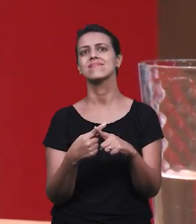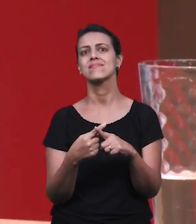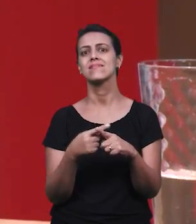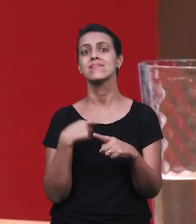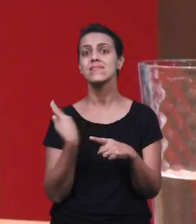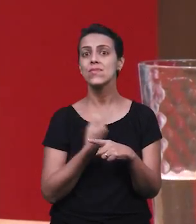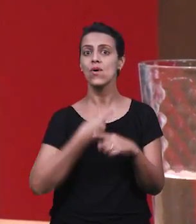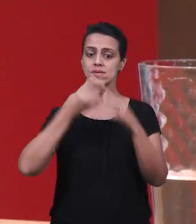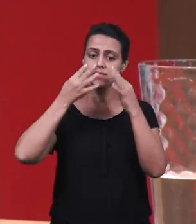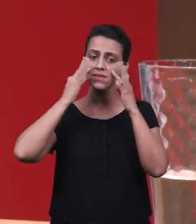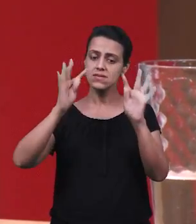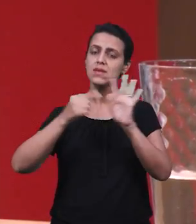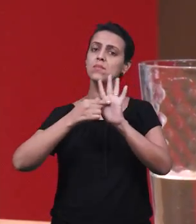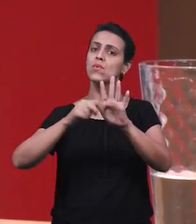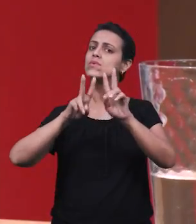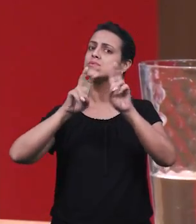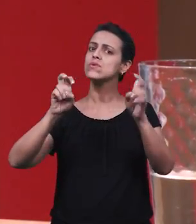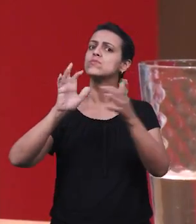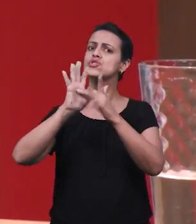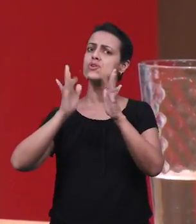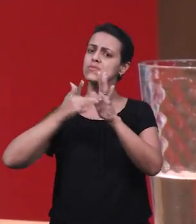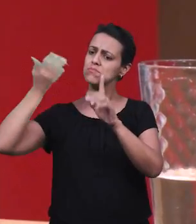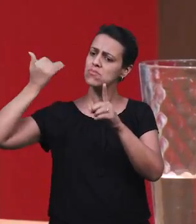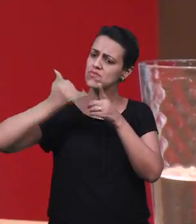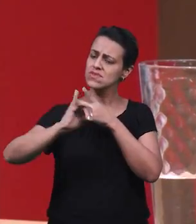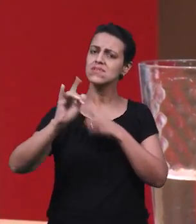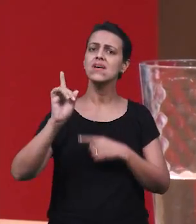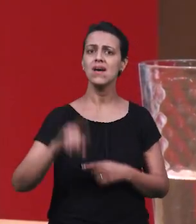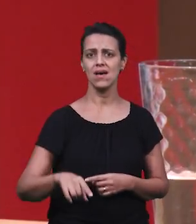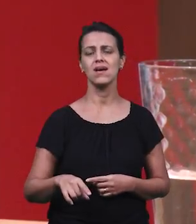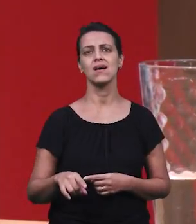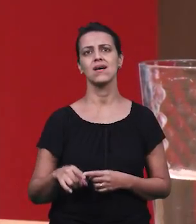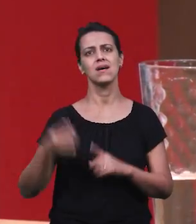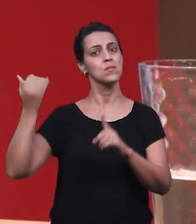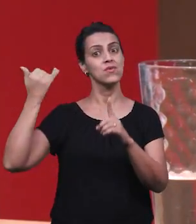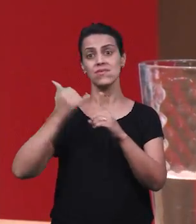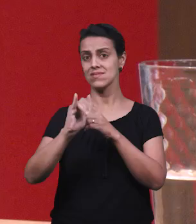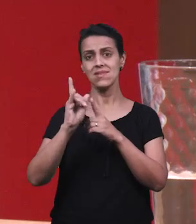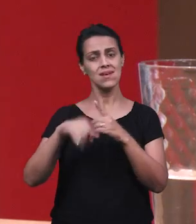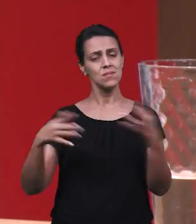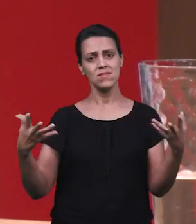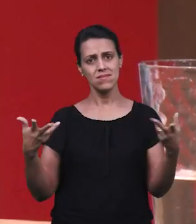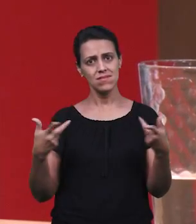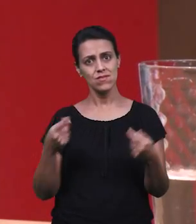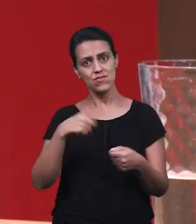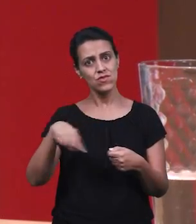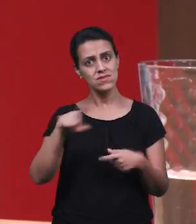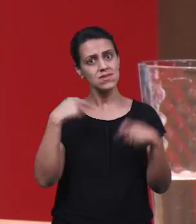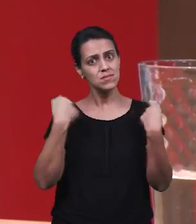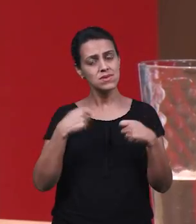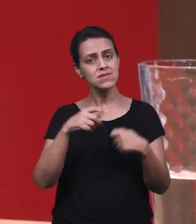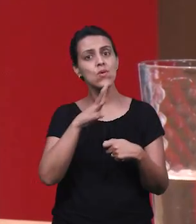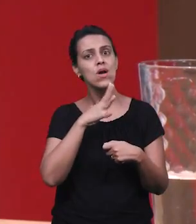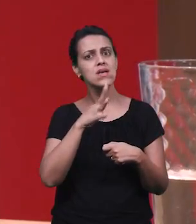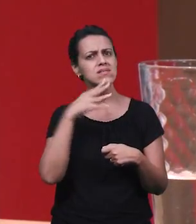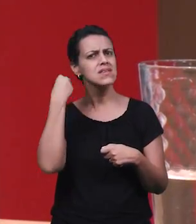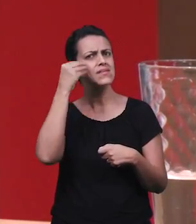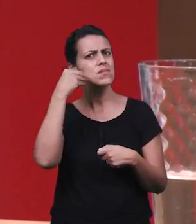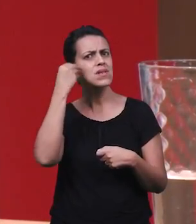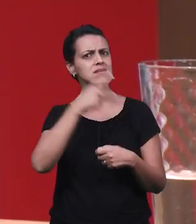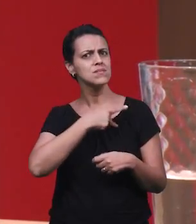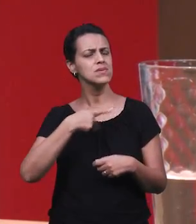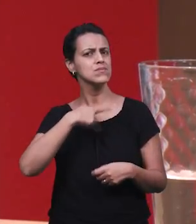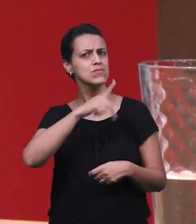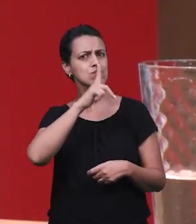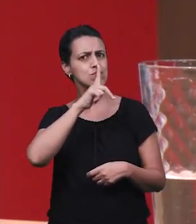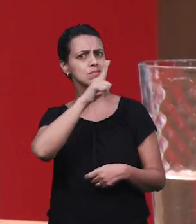do testemunho de Jesus, né? É o Espírito de profecia, e isso é profecia, é muito Glória maravilhoso. Olha, vocês precisam ouvir as experiências do Gils com